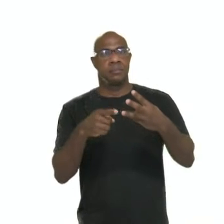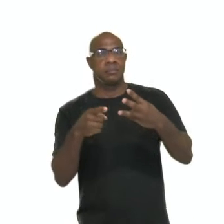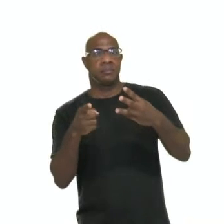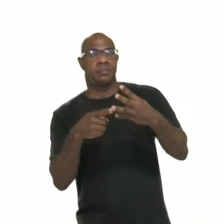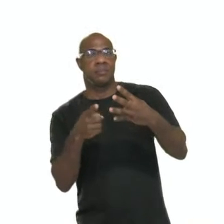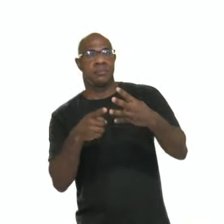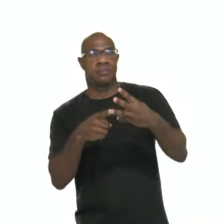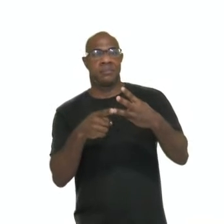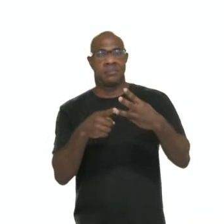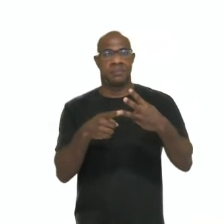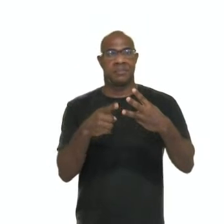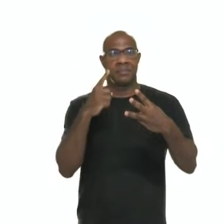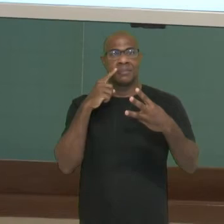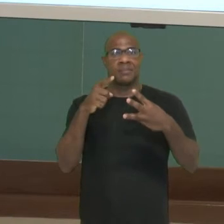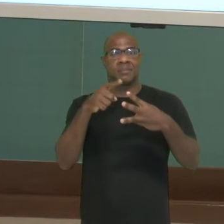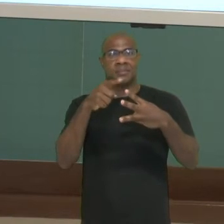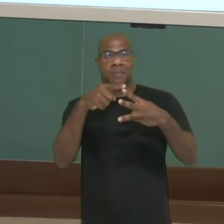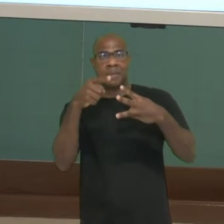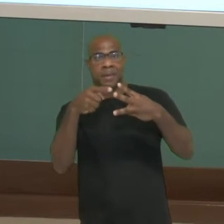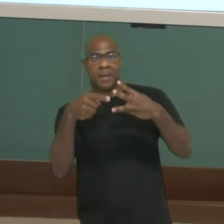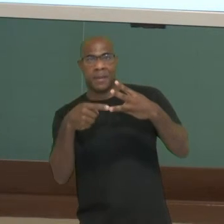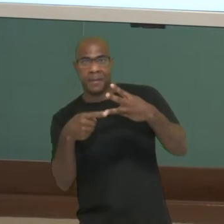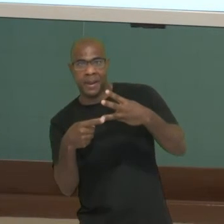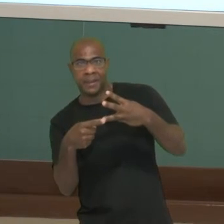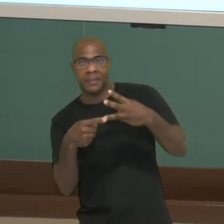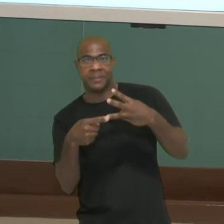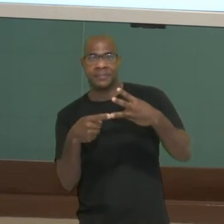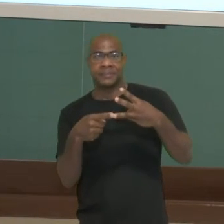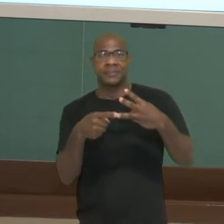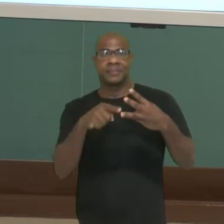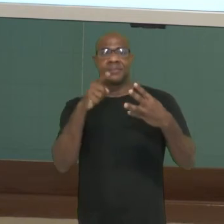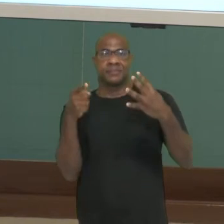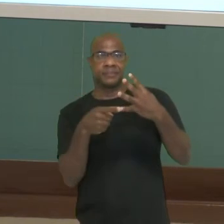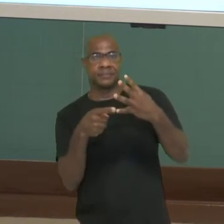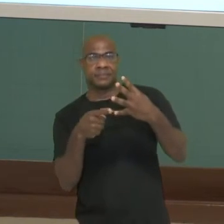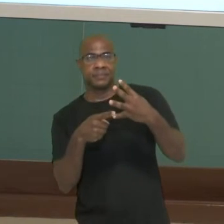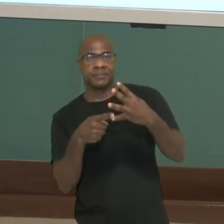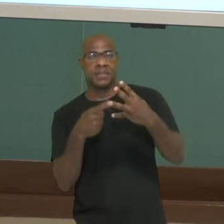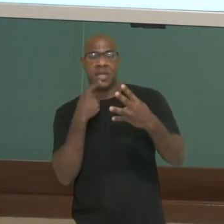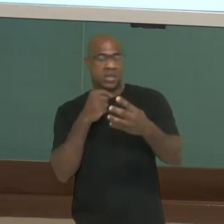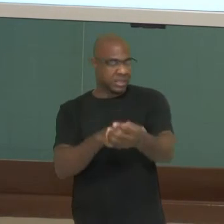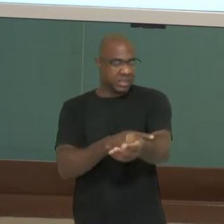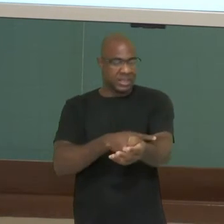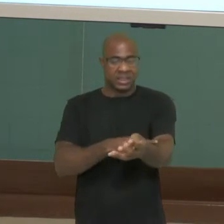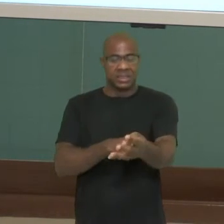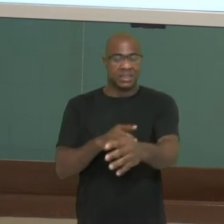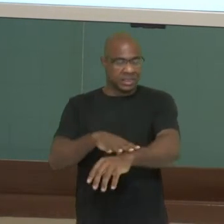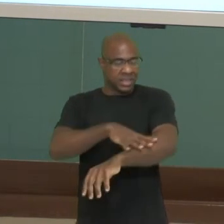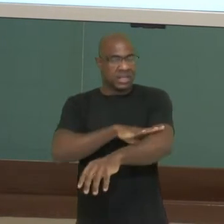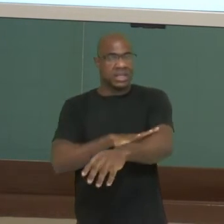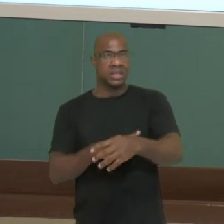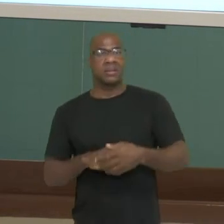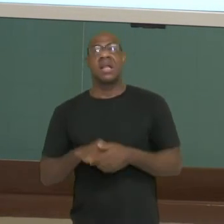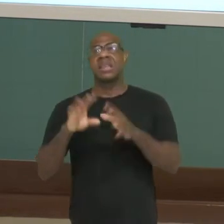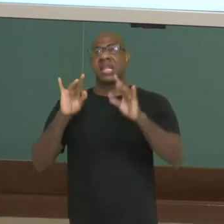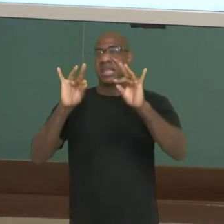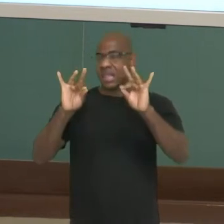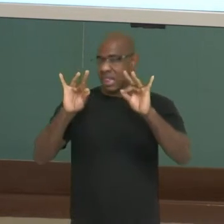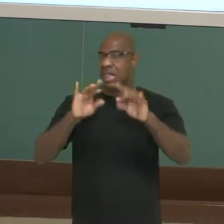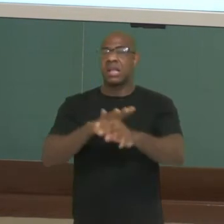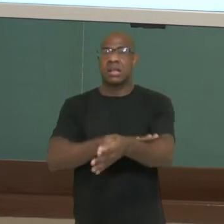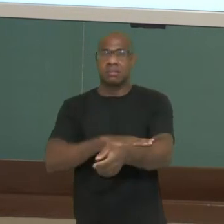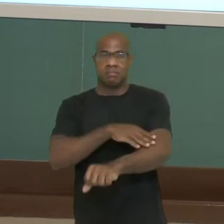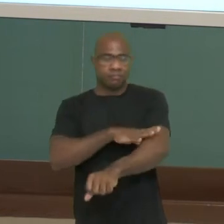células, células de defesa do nosso organismo. E o sangue é um tecido líquido, mas é um